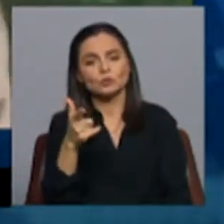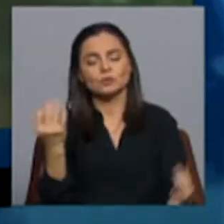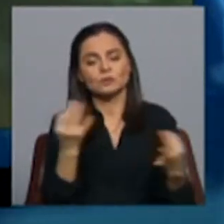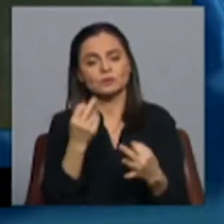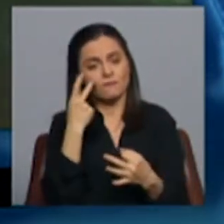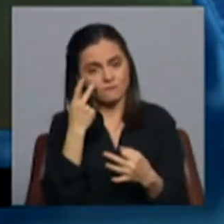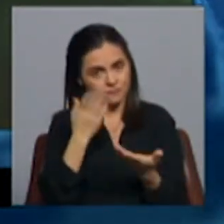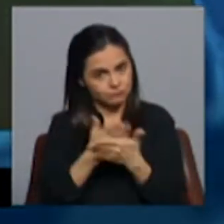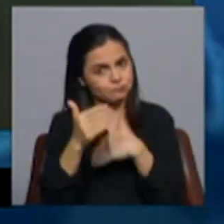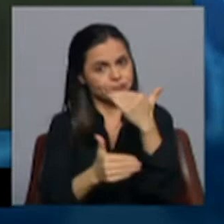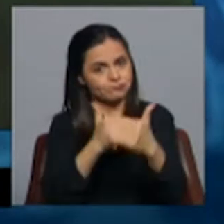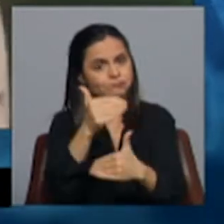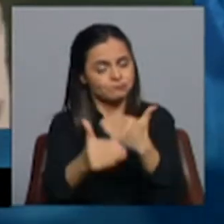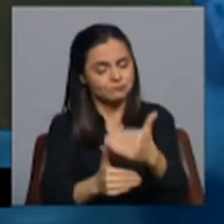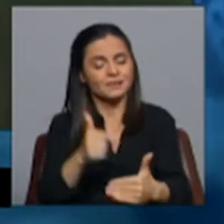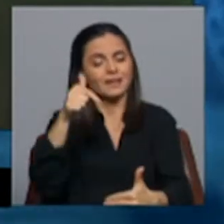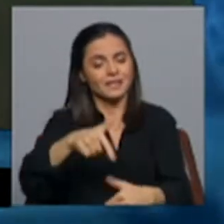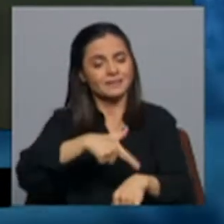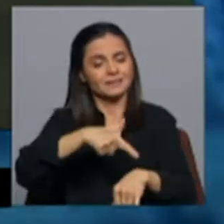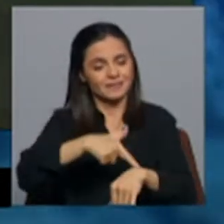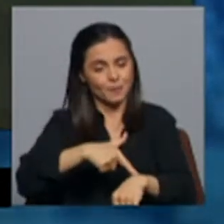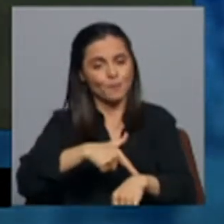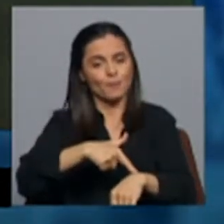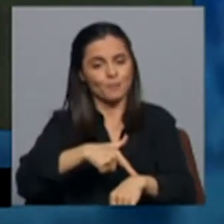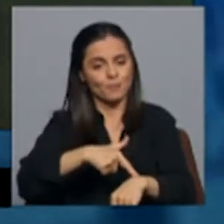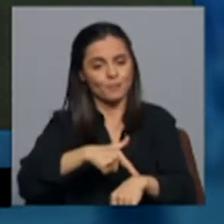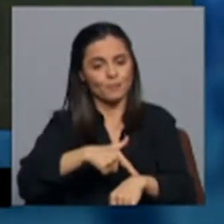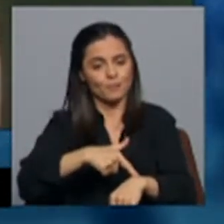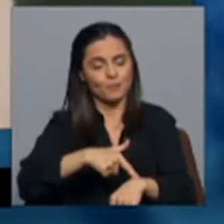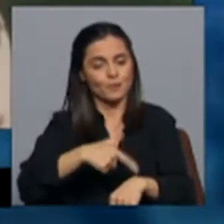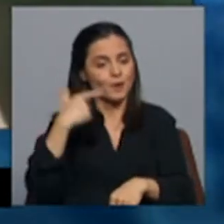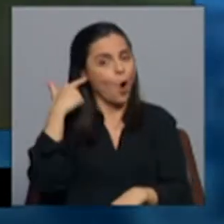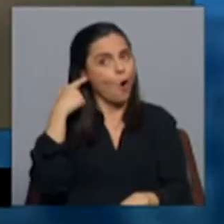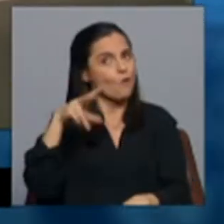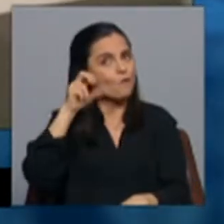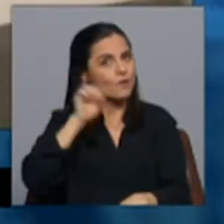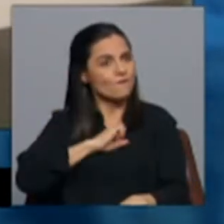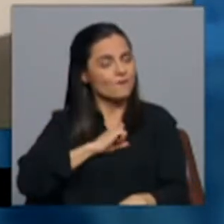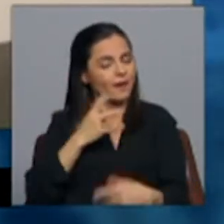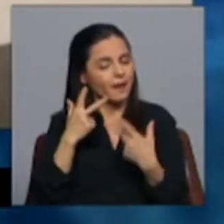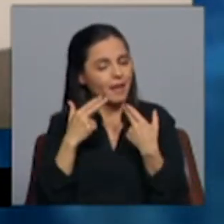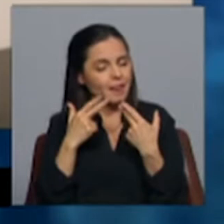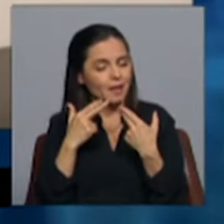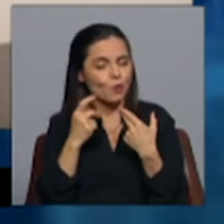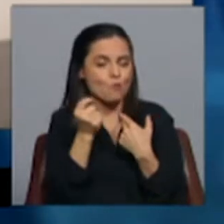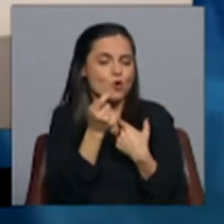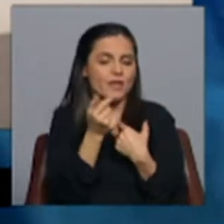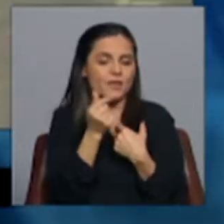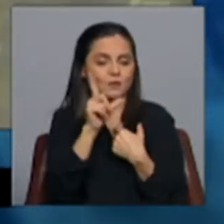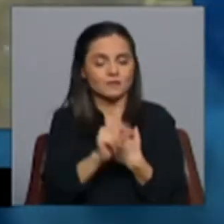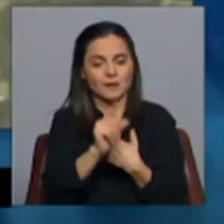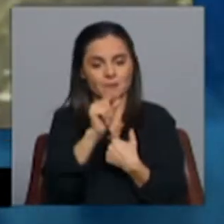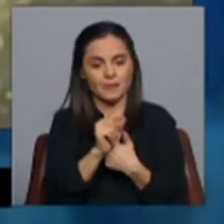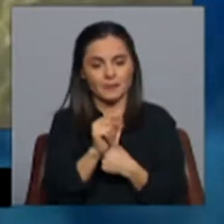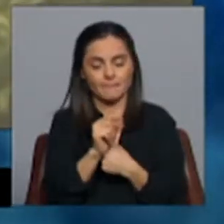sobreviveram ao longo deste tempo e ao meu ouvido crítico, um bocadinho também